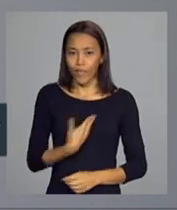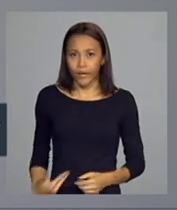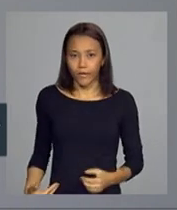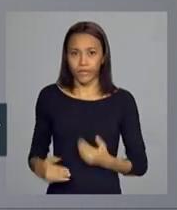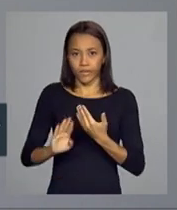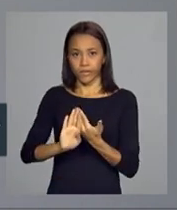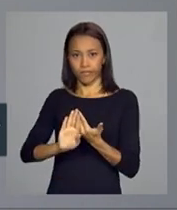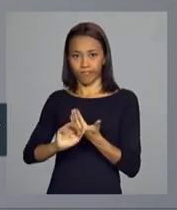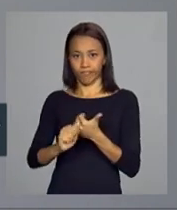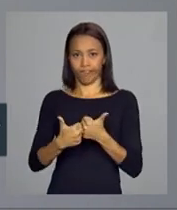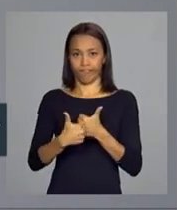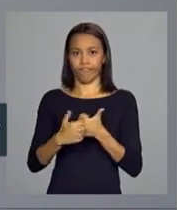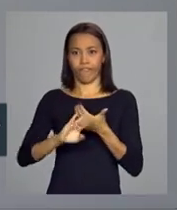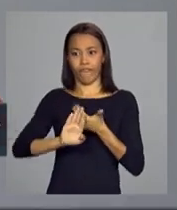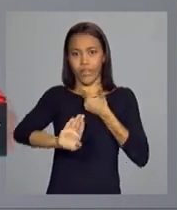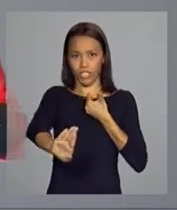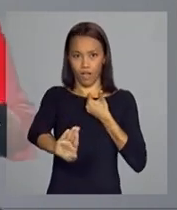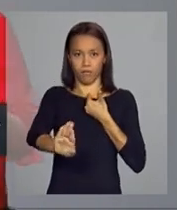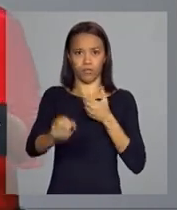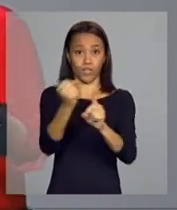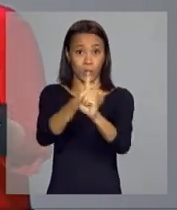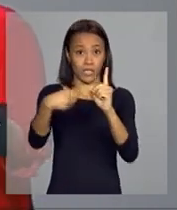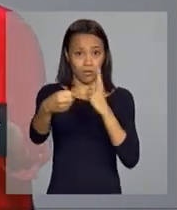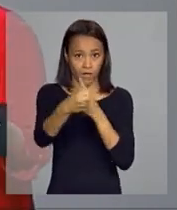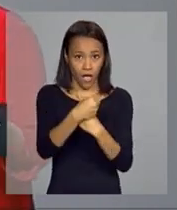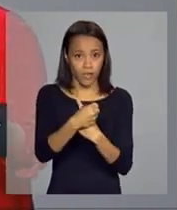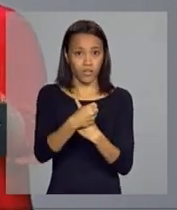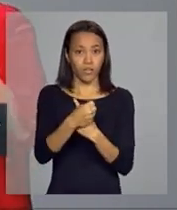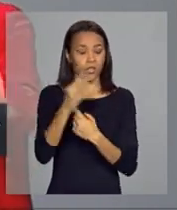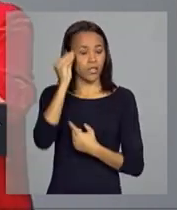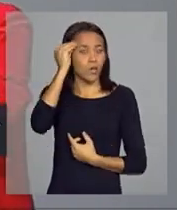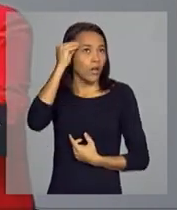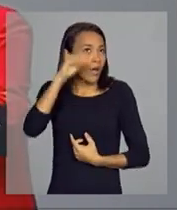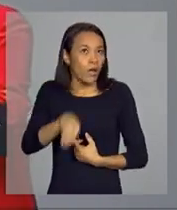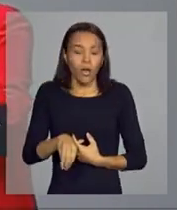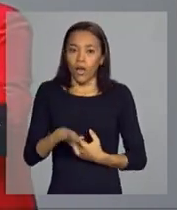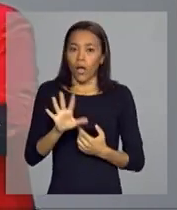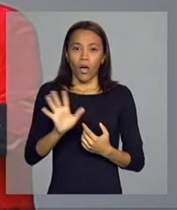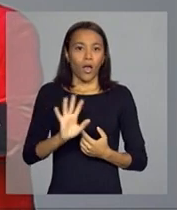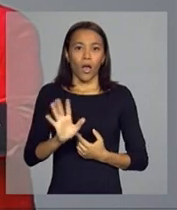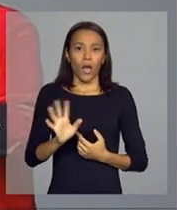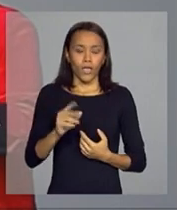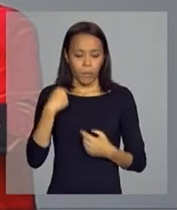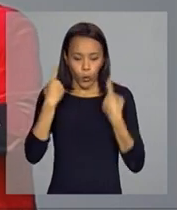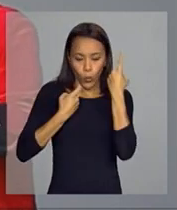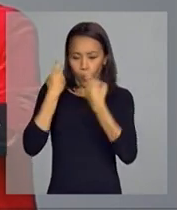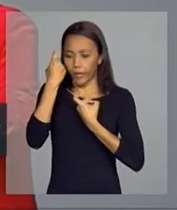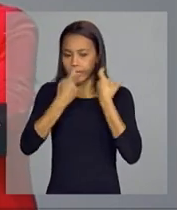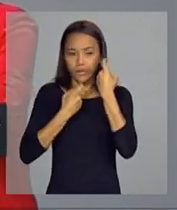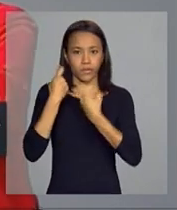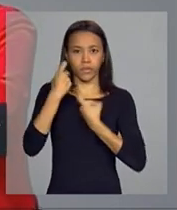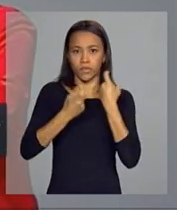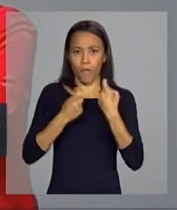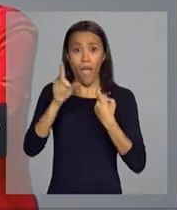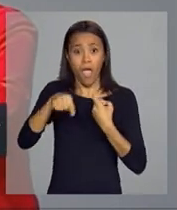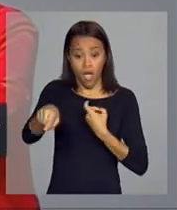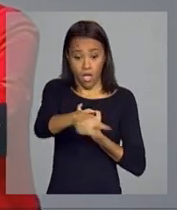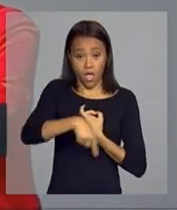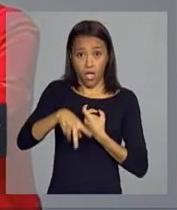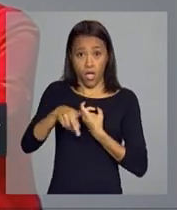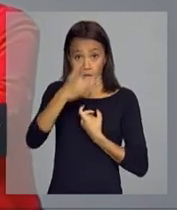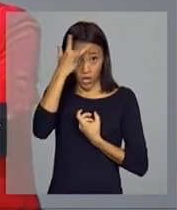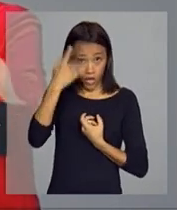se afastar da sociedade, que abrir mão de olhar que o centro da sua preocupação são as